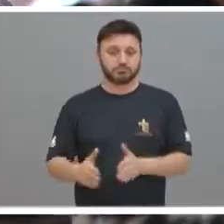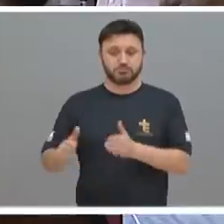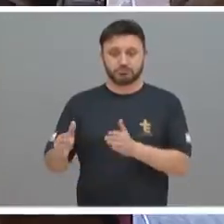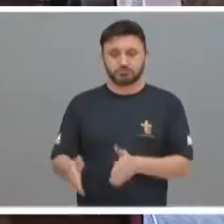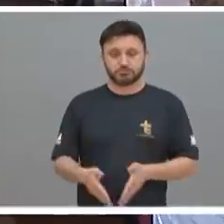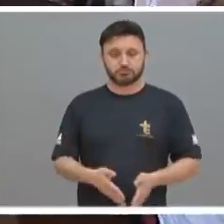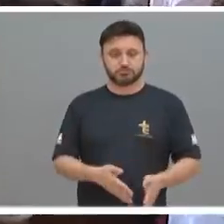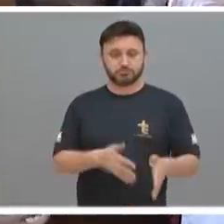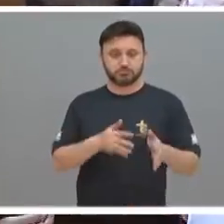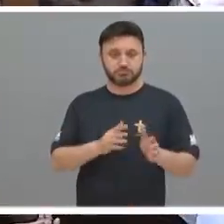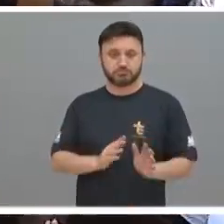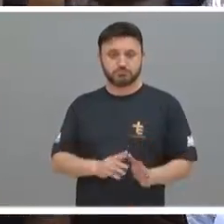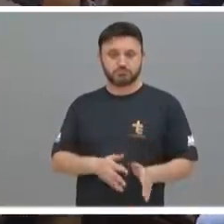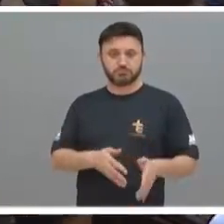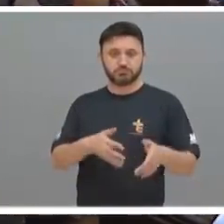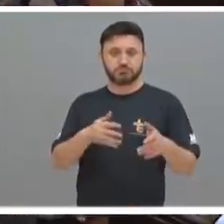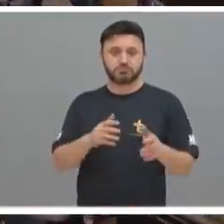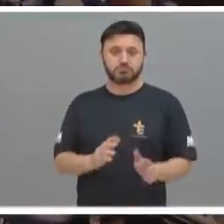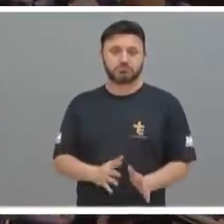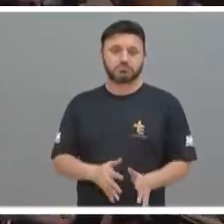a